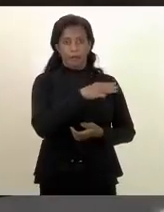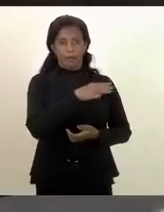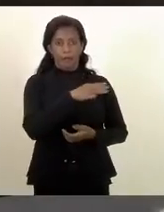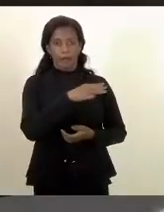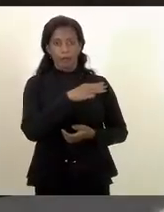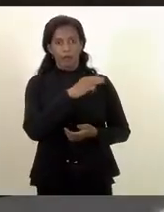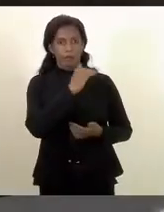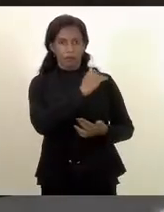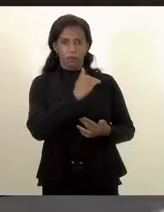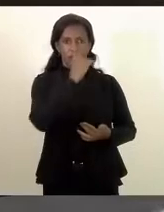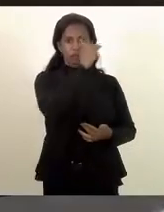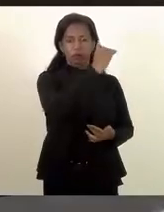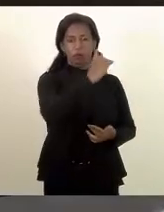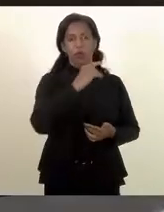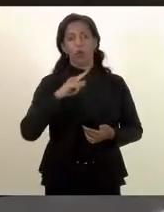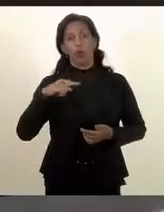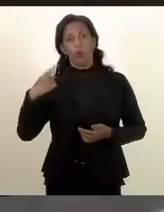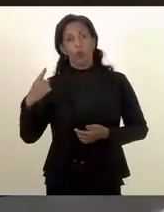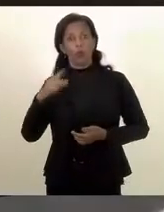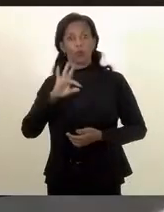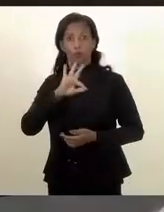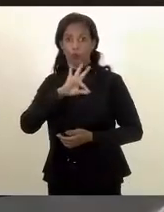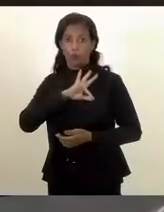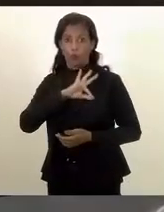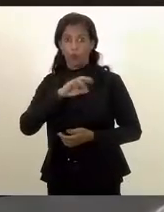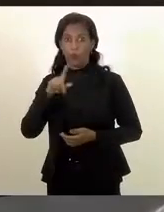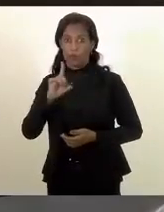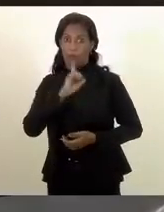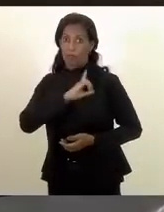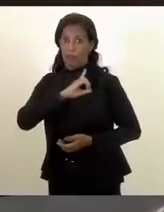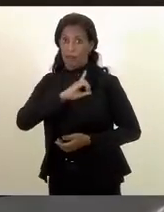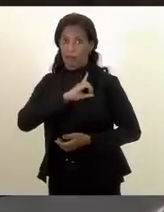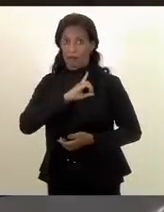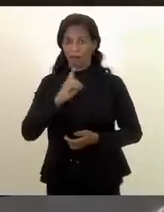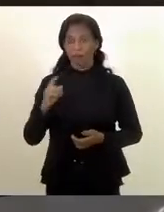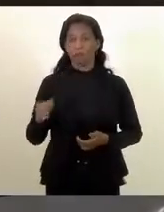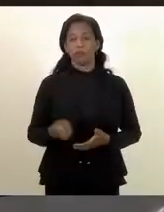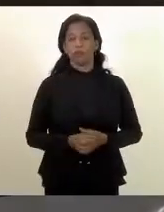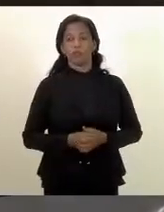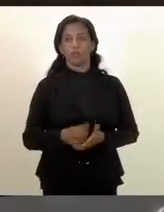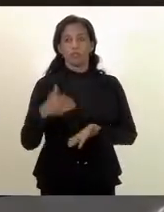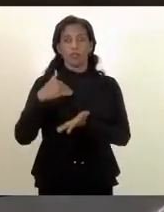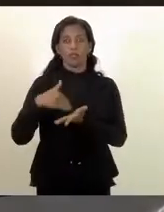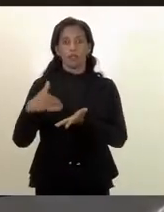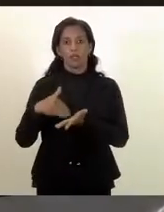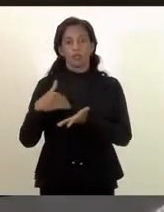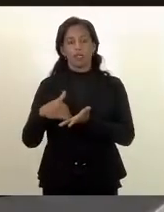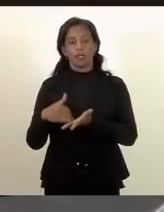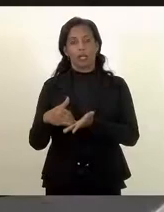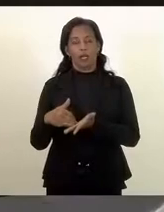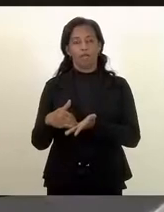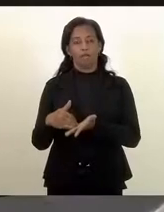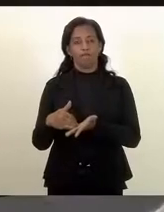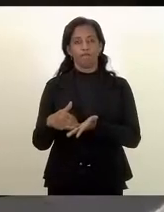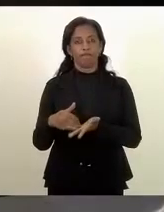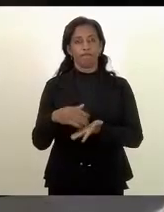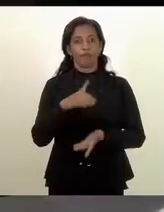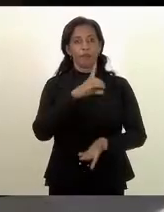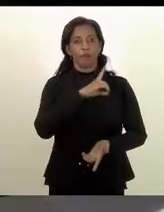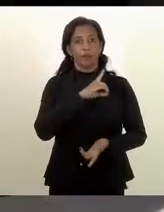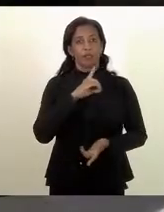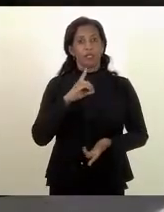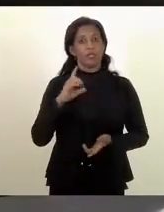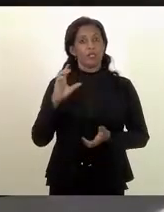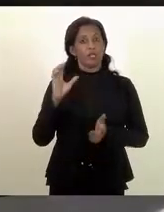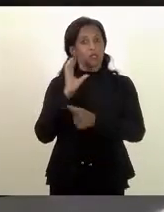-geral Figueiredo e outra por um policial por um delegado que é a secretaria da polícia civil mas num outro governo não